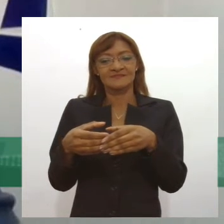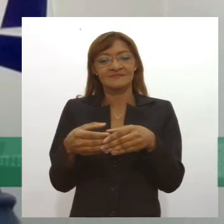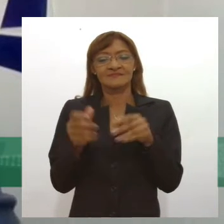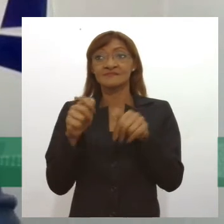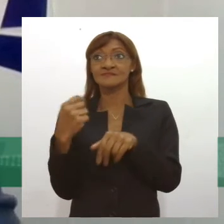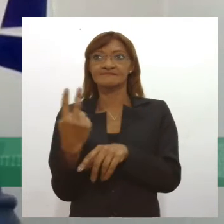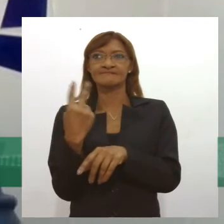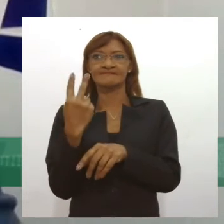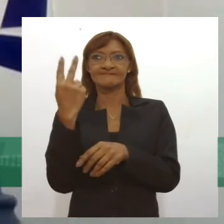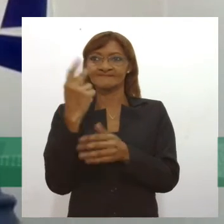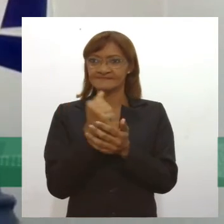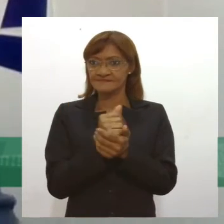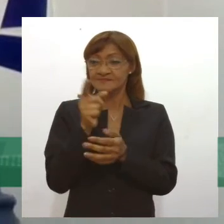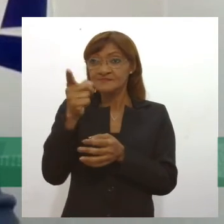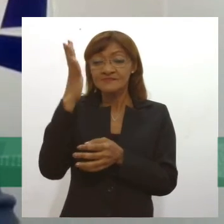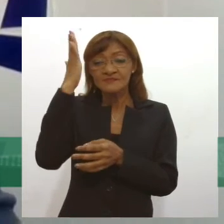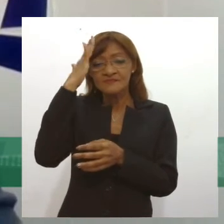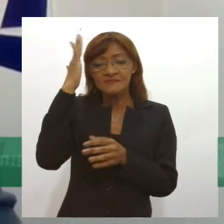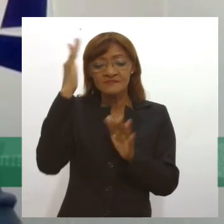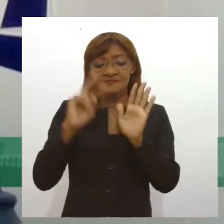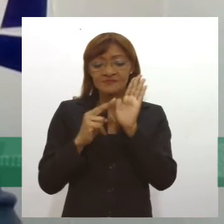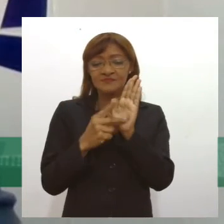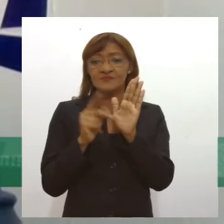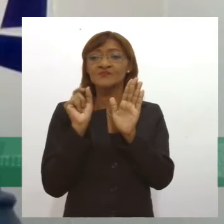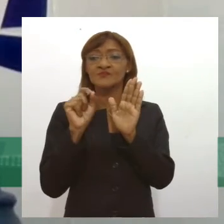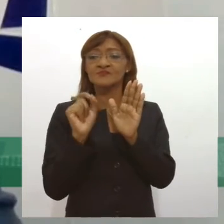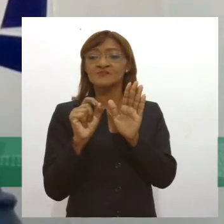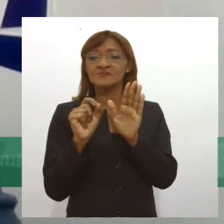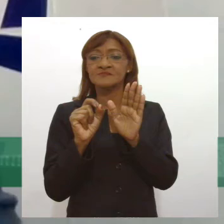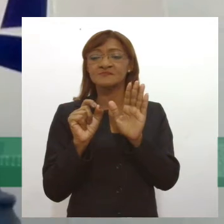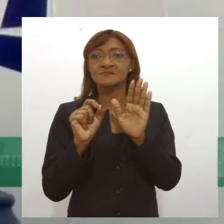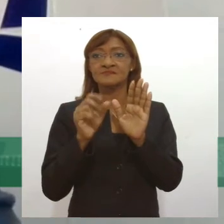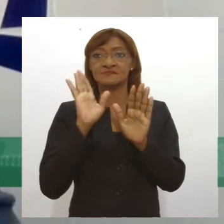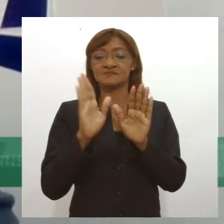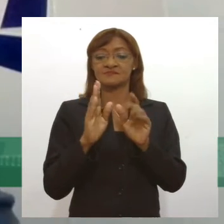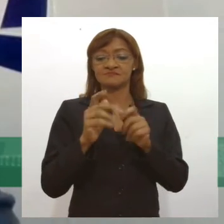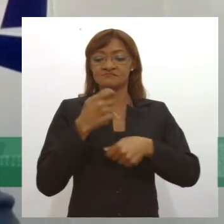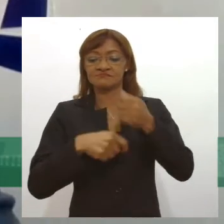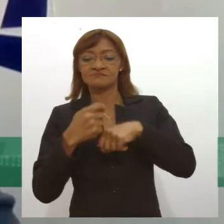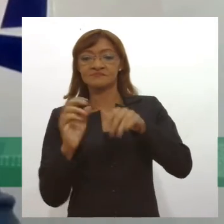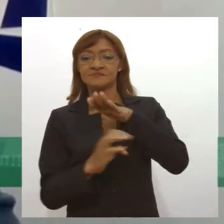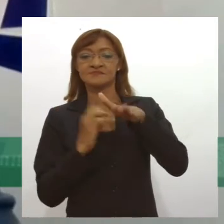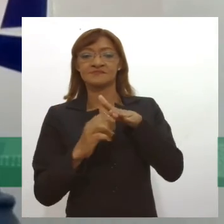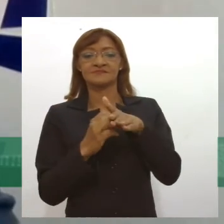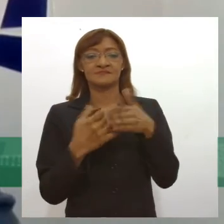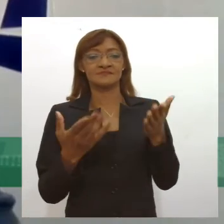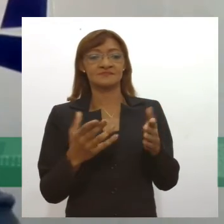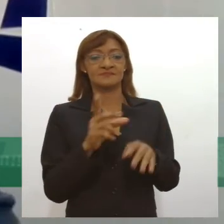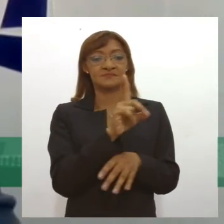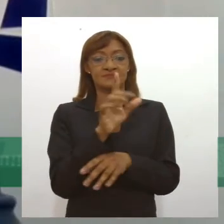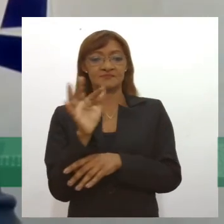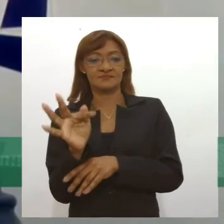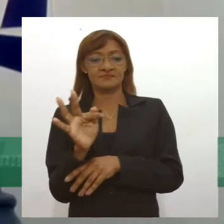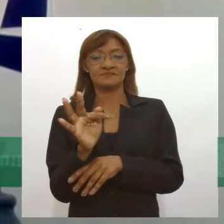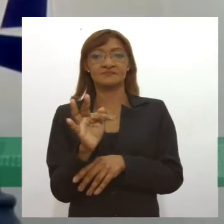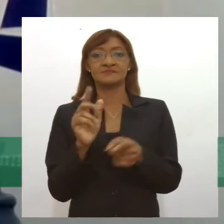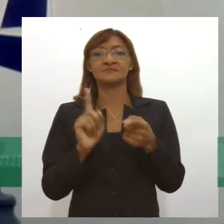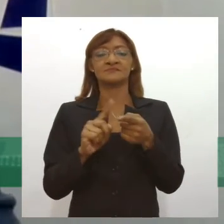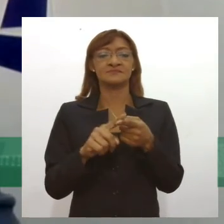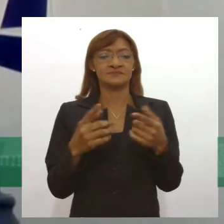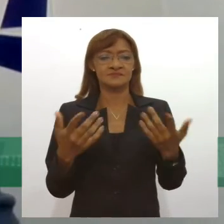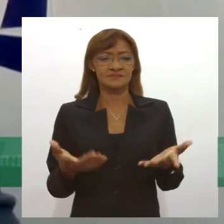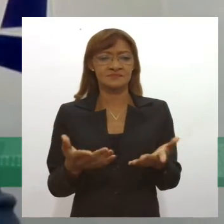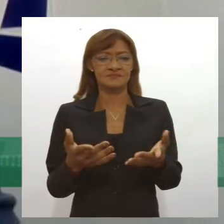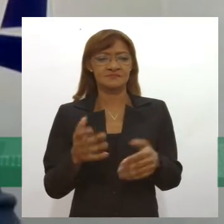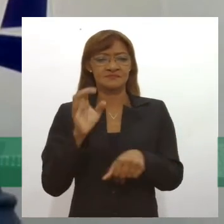valiosa, né? É você entender o que é modelo de negócio. Então, tanto para aqui onde eu estou, no Distrito Federal, onde é a nossa sede, como para